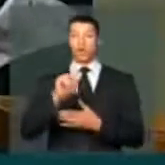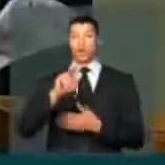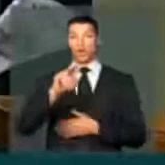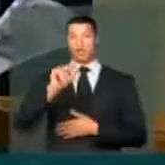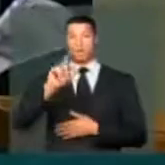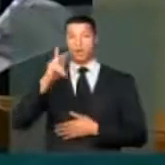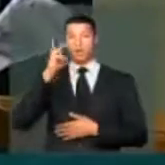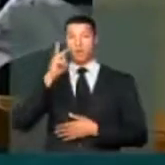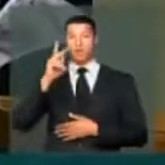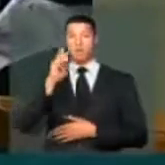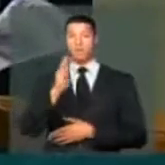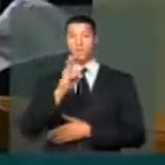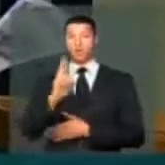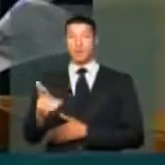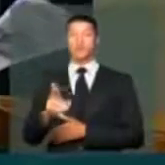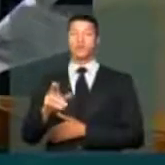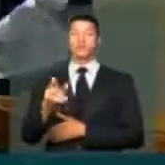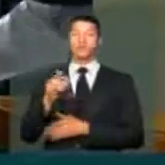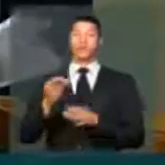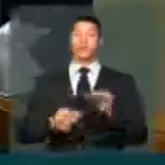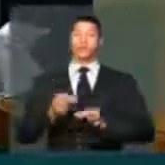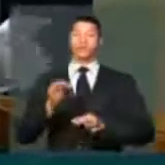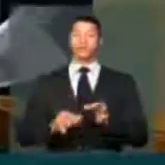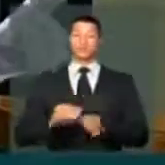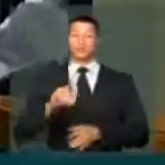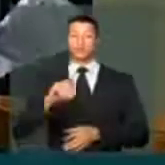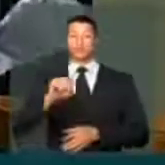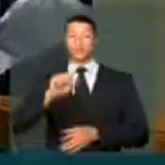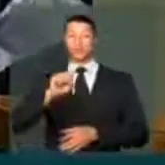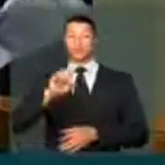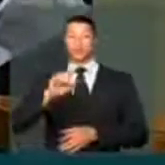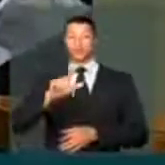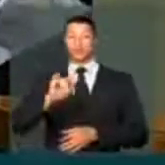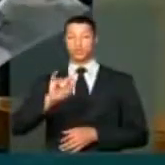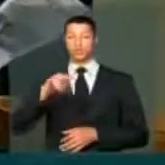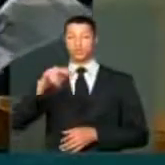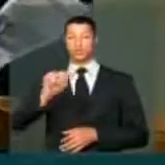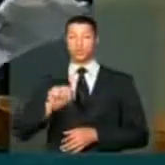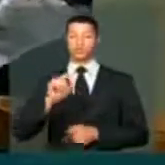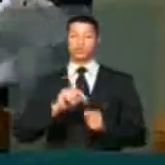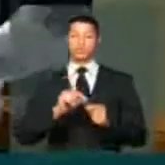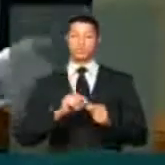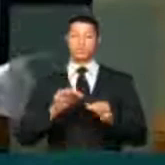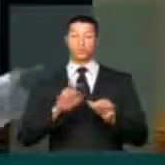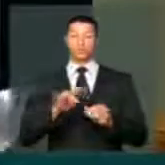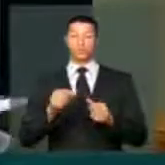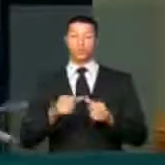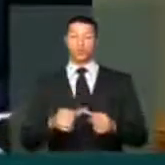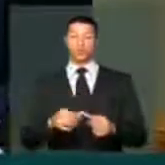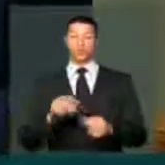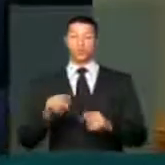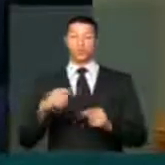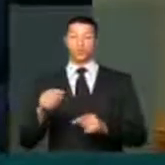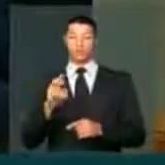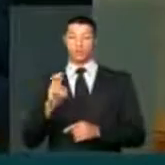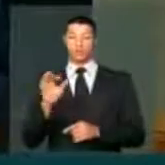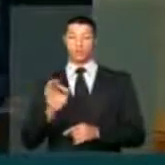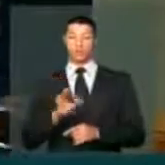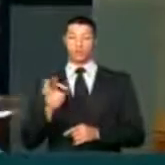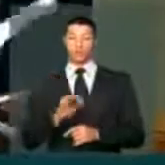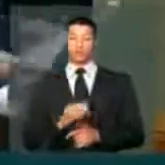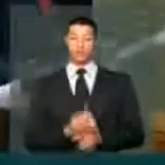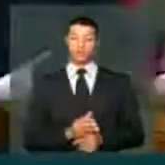a Petrobras reajustar o preço da gasolina. E aqui diz que o reajuste deve ficar próximo dos